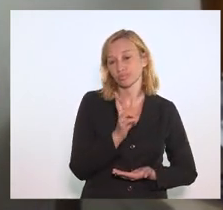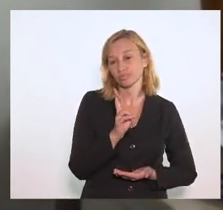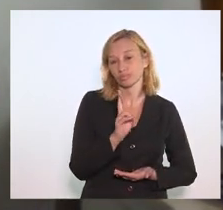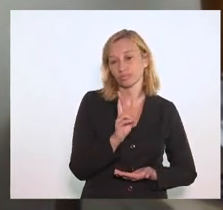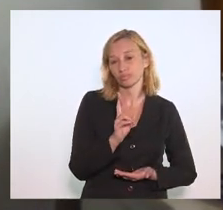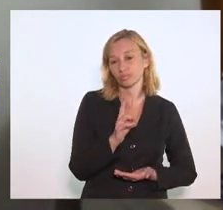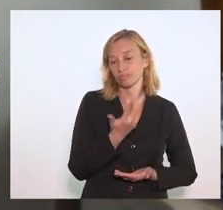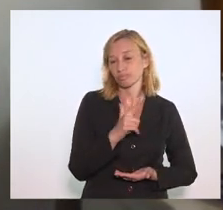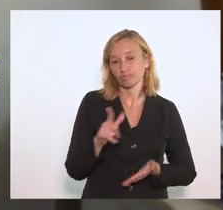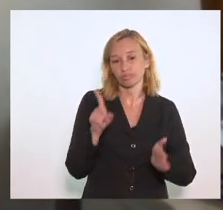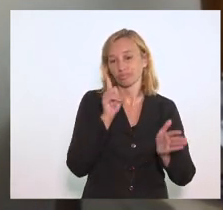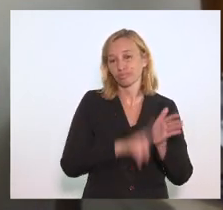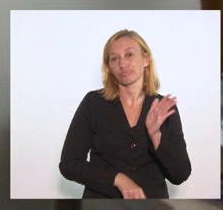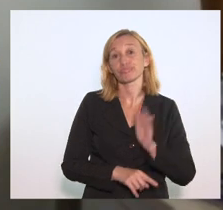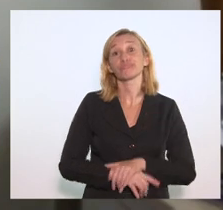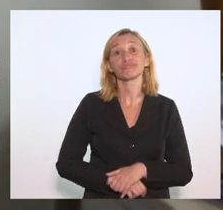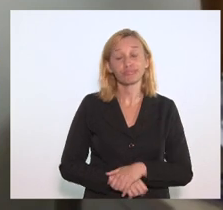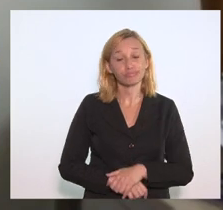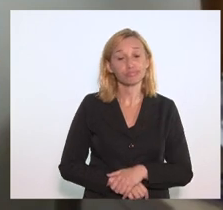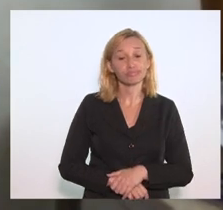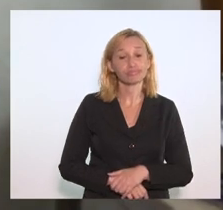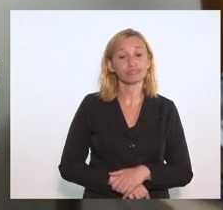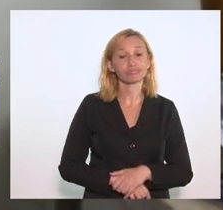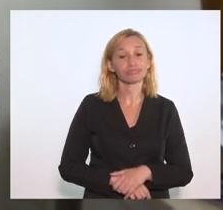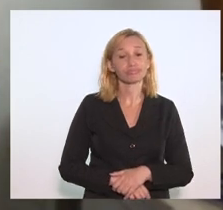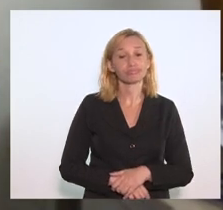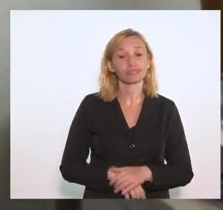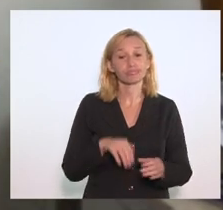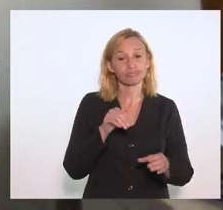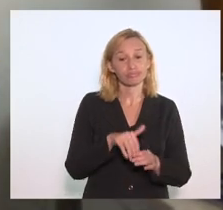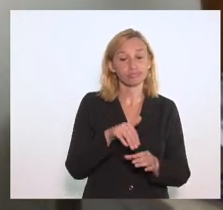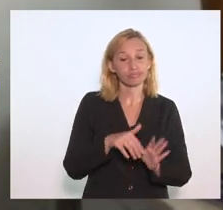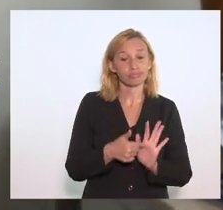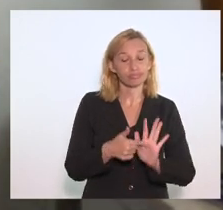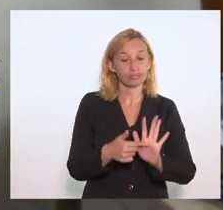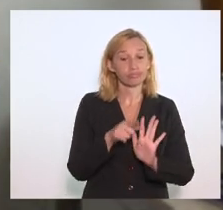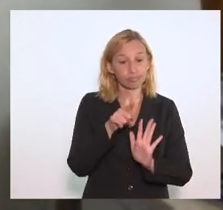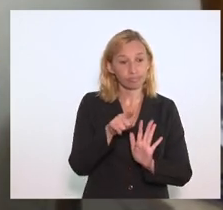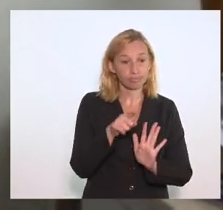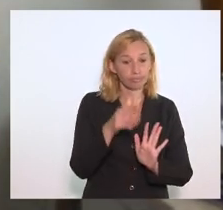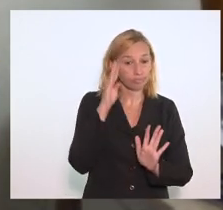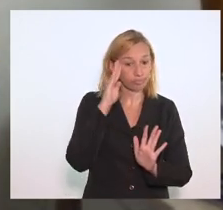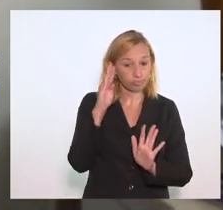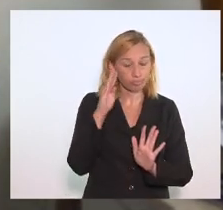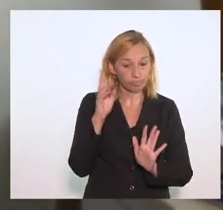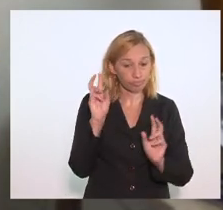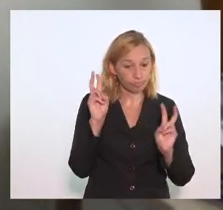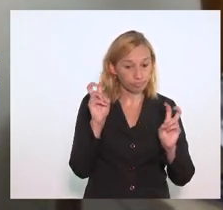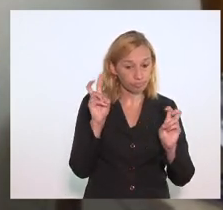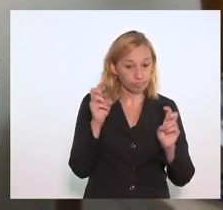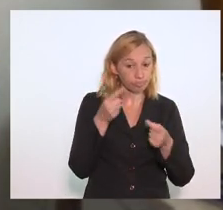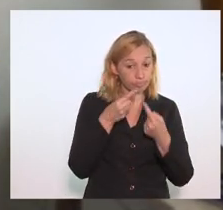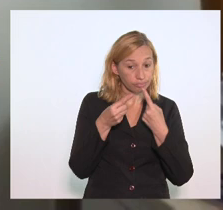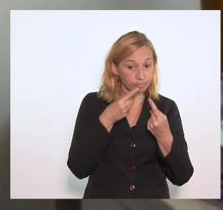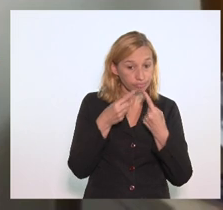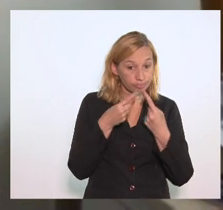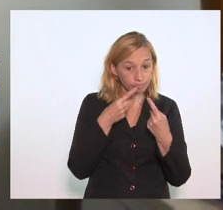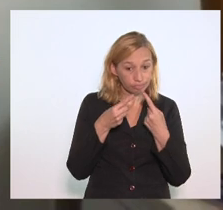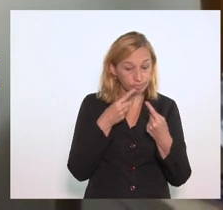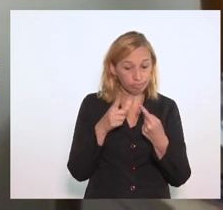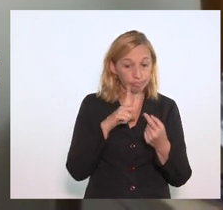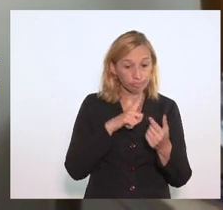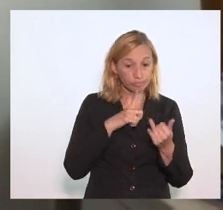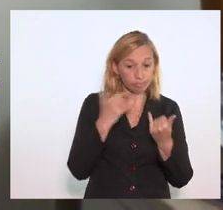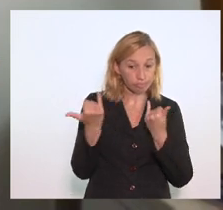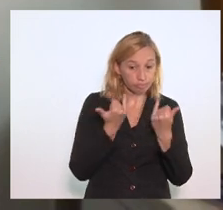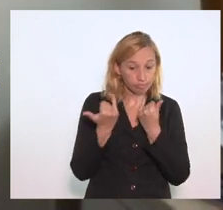seja abatido. E nós botamos aí como um ponto importante a gente discutir, se tiver as